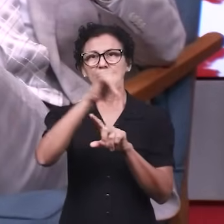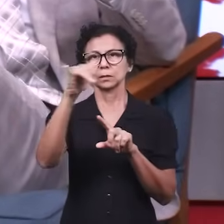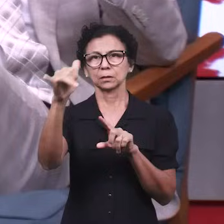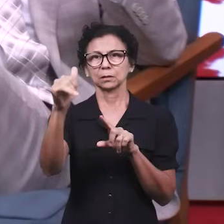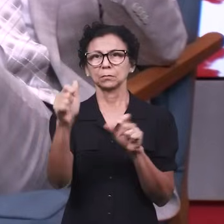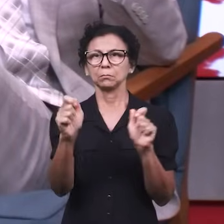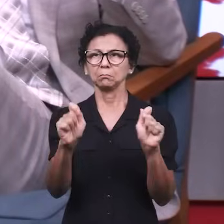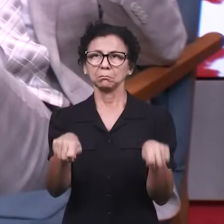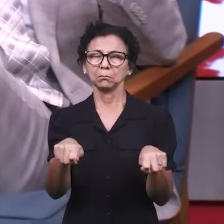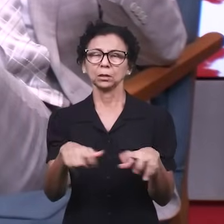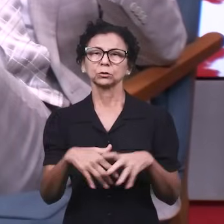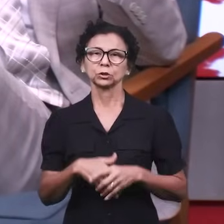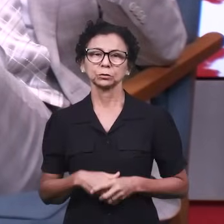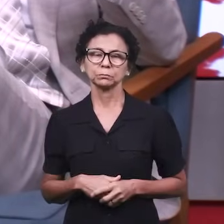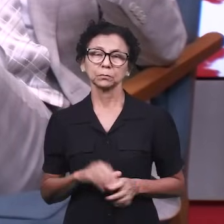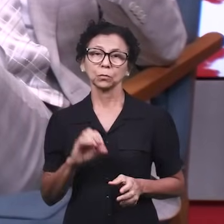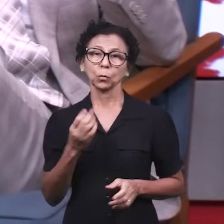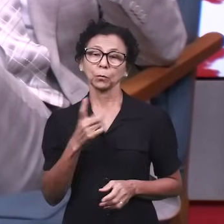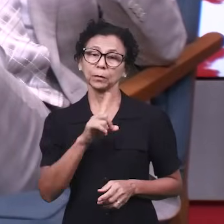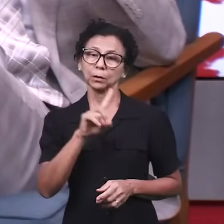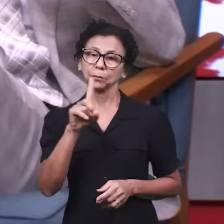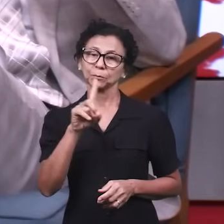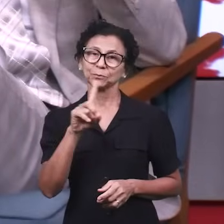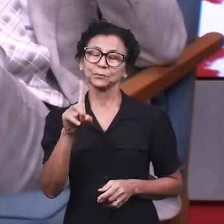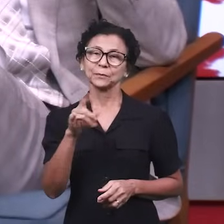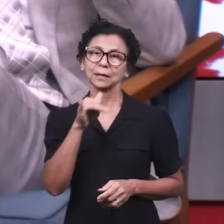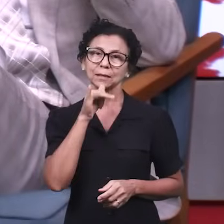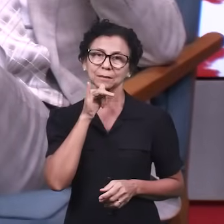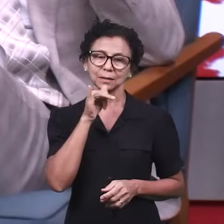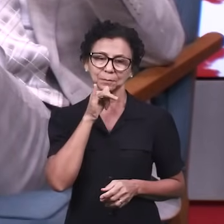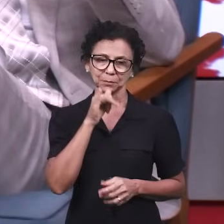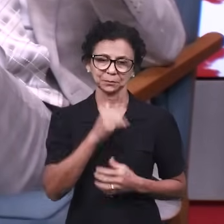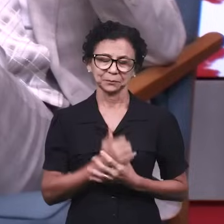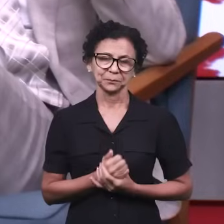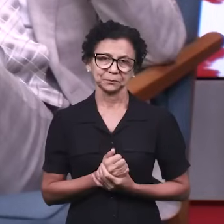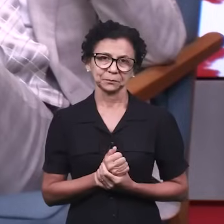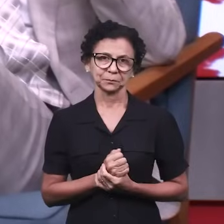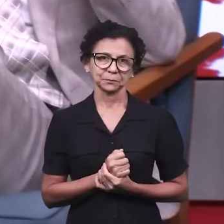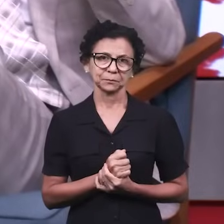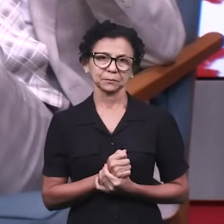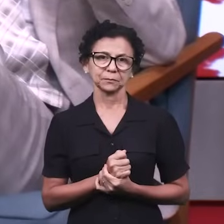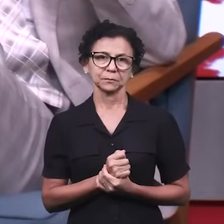pode ser uma profecia ou não. Exemplo,